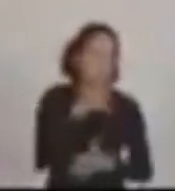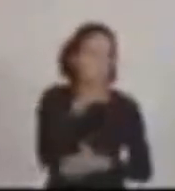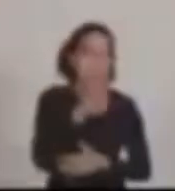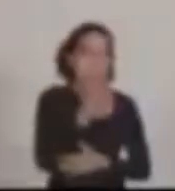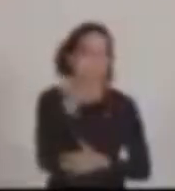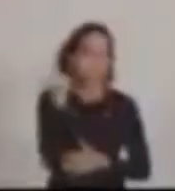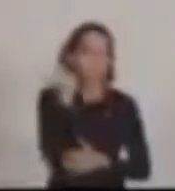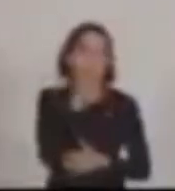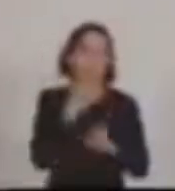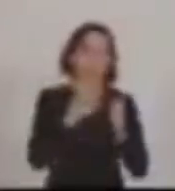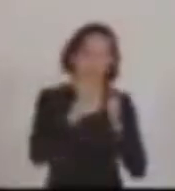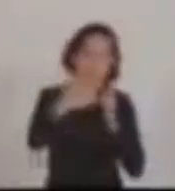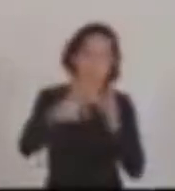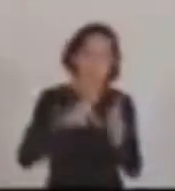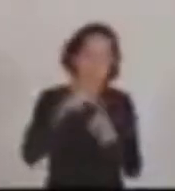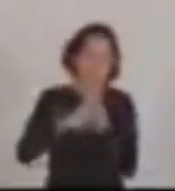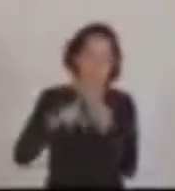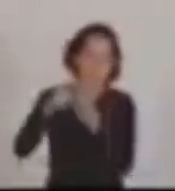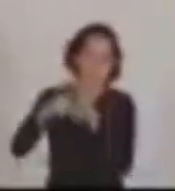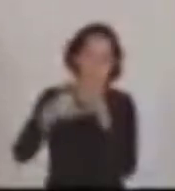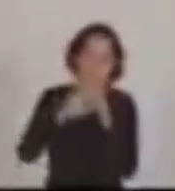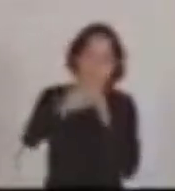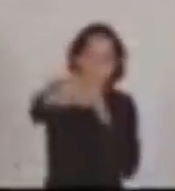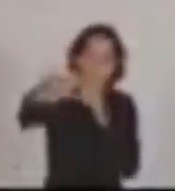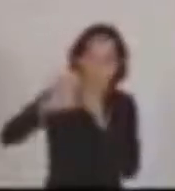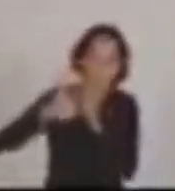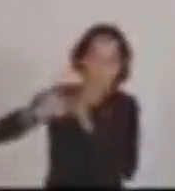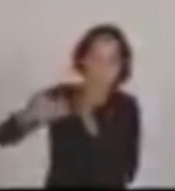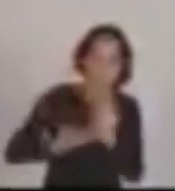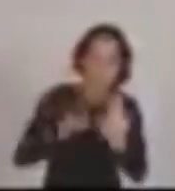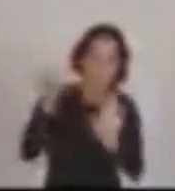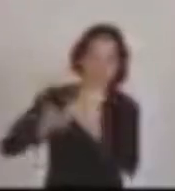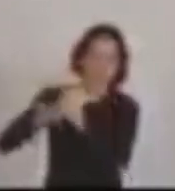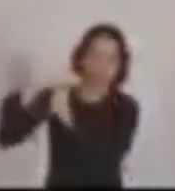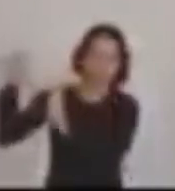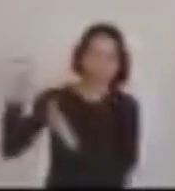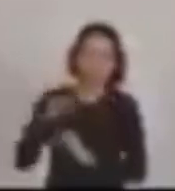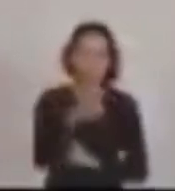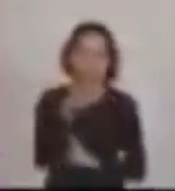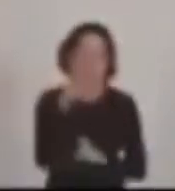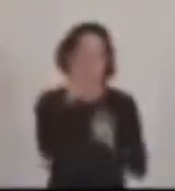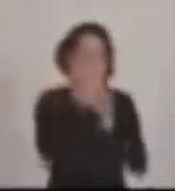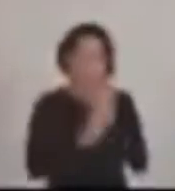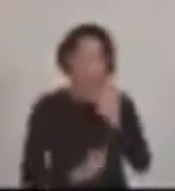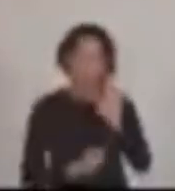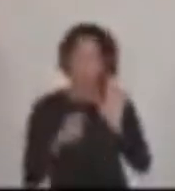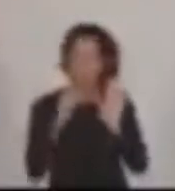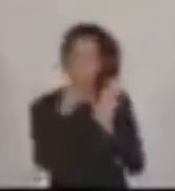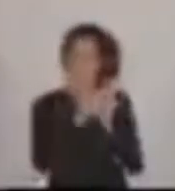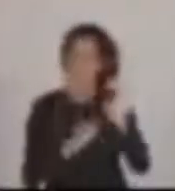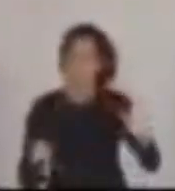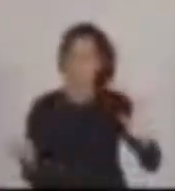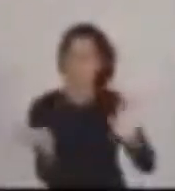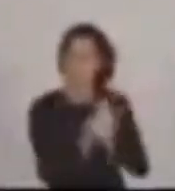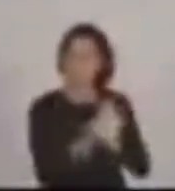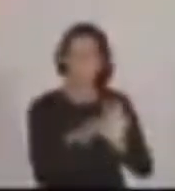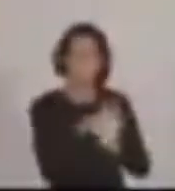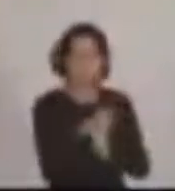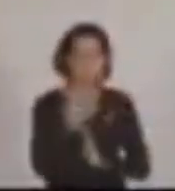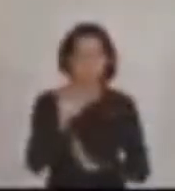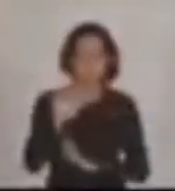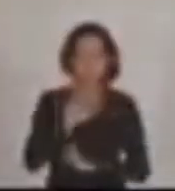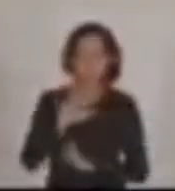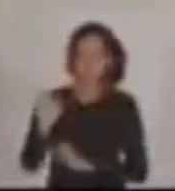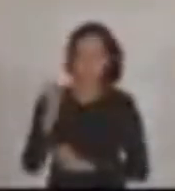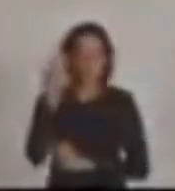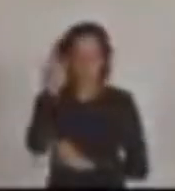os trilhos do centro da cidade, e está aqui o documento e a resposta. Ferraço, que nem esperava eu mostrar